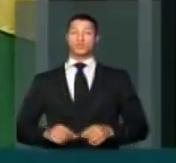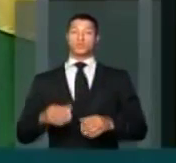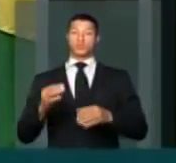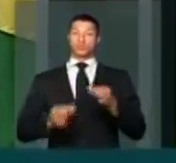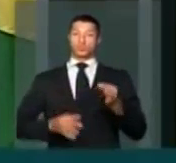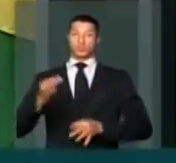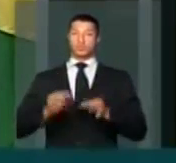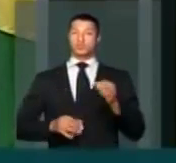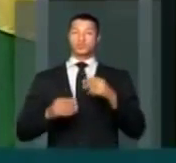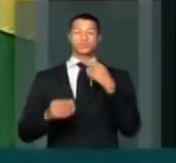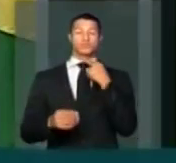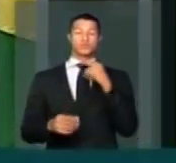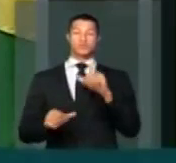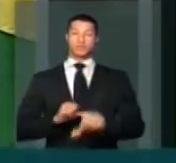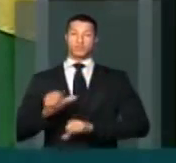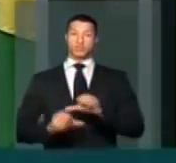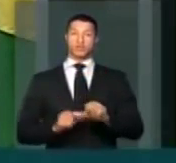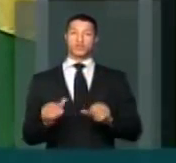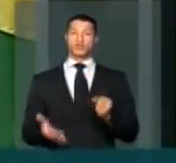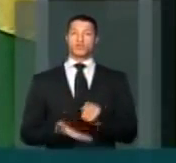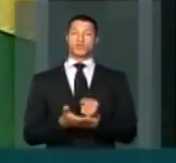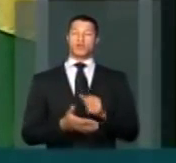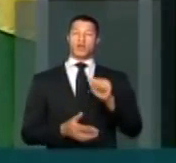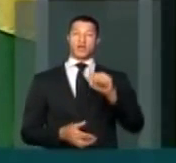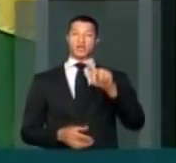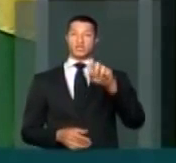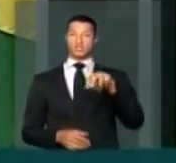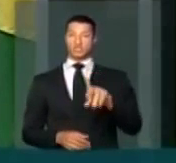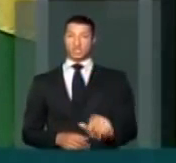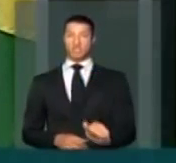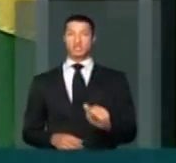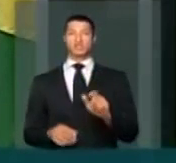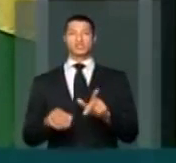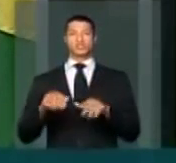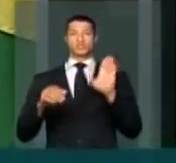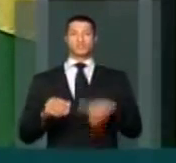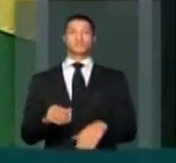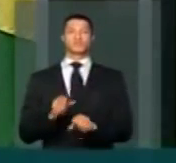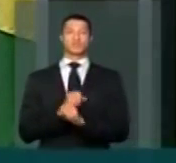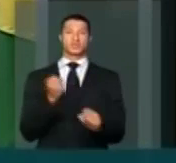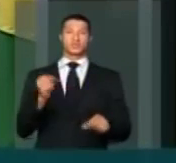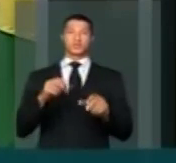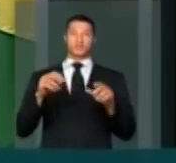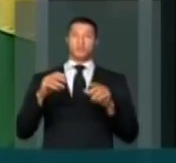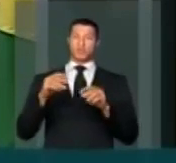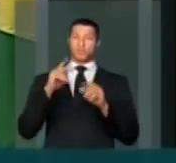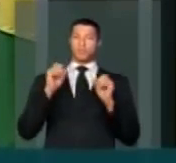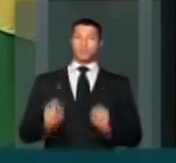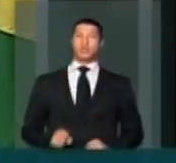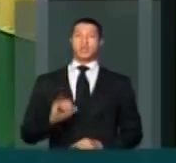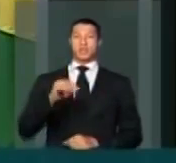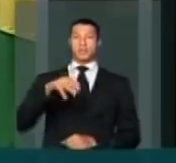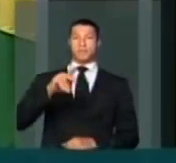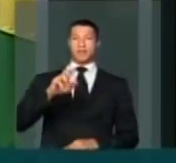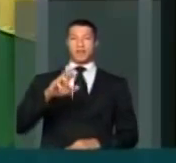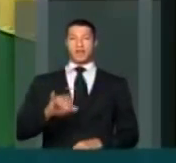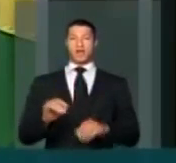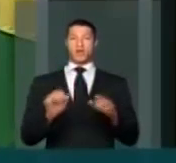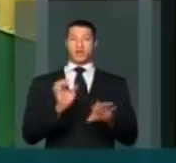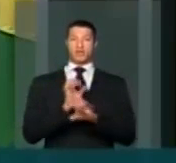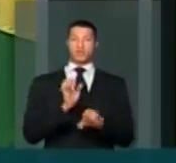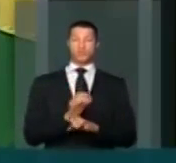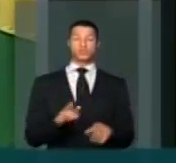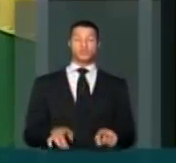podem mais ser proteladas, submetidas a uma agenda anacrônica, ditada em grande parte pelo poder imperial do poder